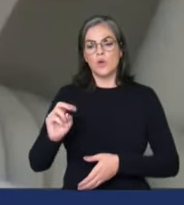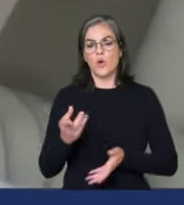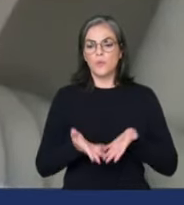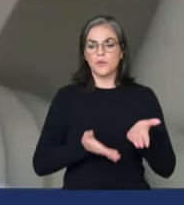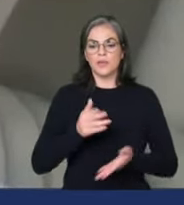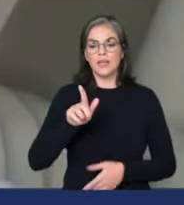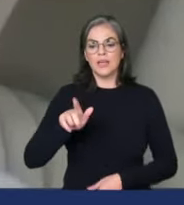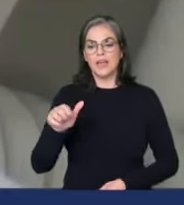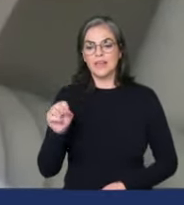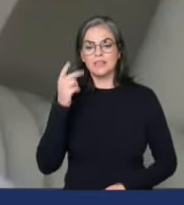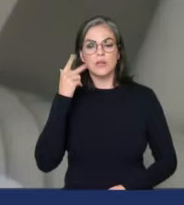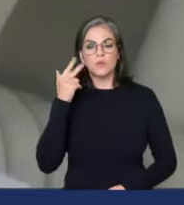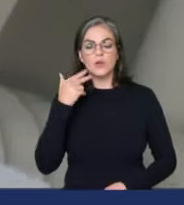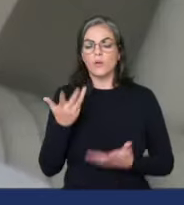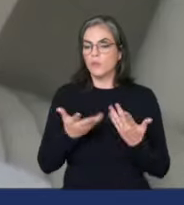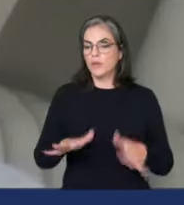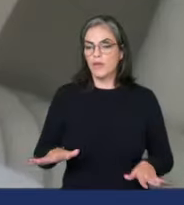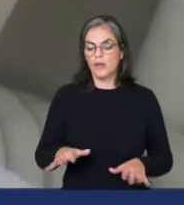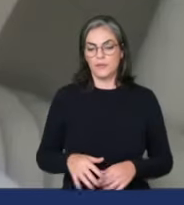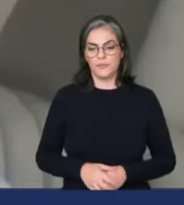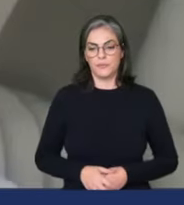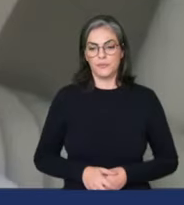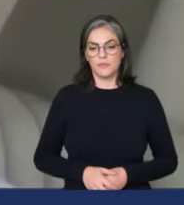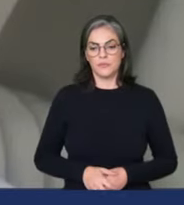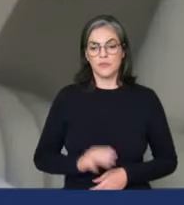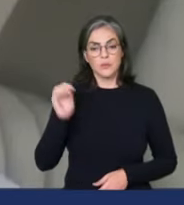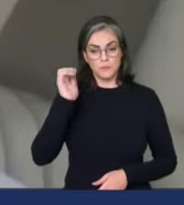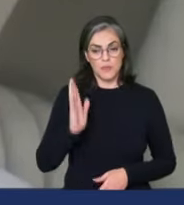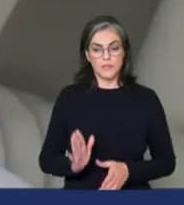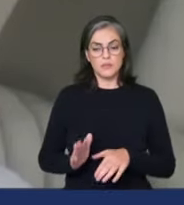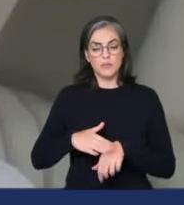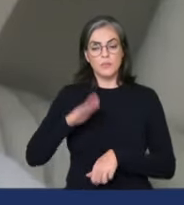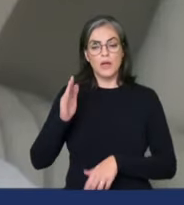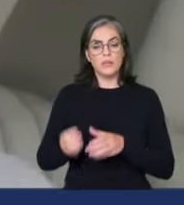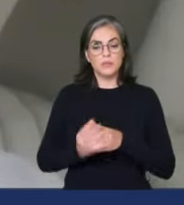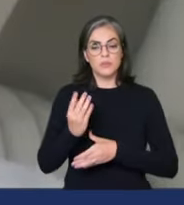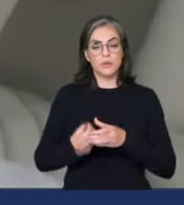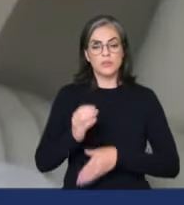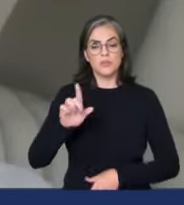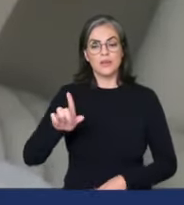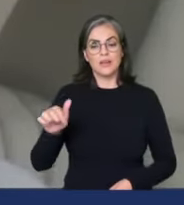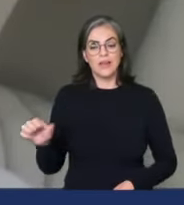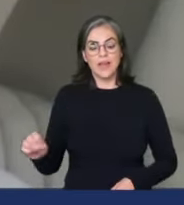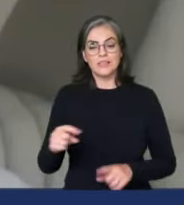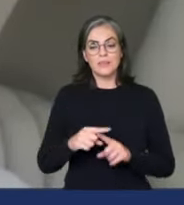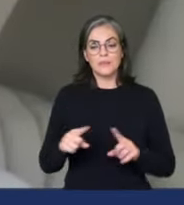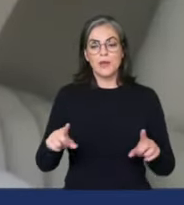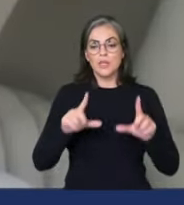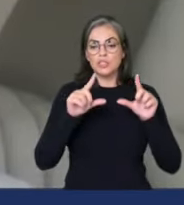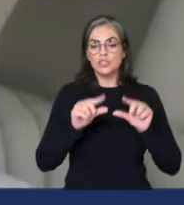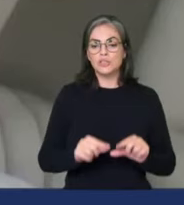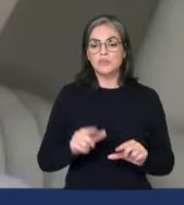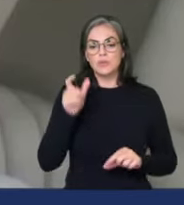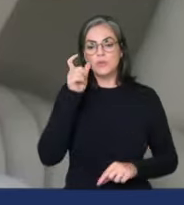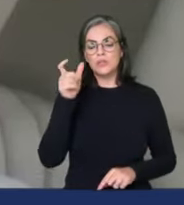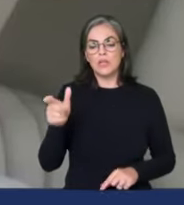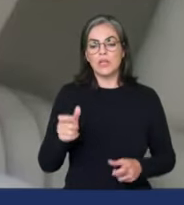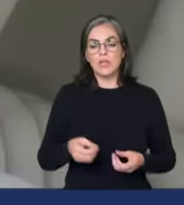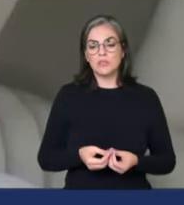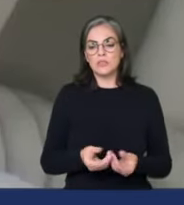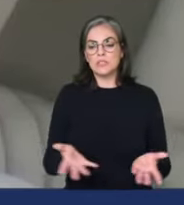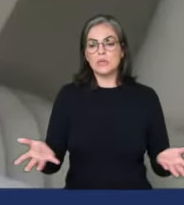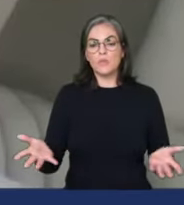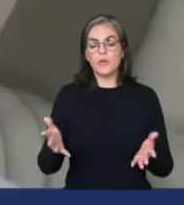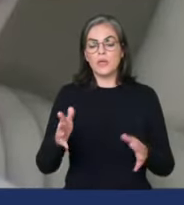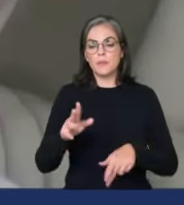o Brasil aumenta a produção, por exemplo, de gás, mas diminui a oferta de gás para a sociedade. E